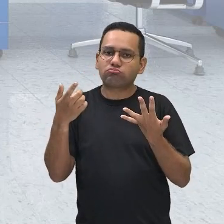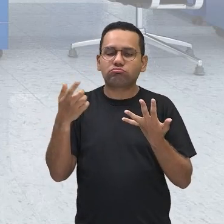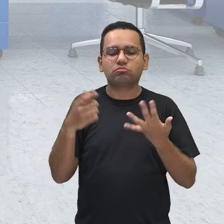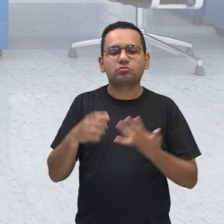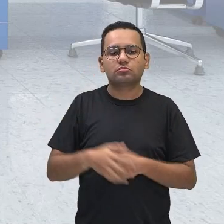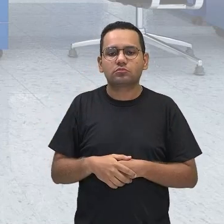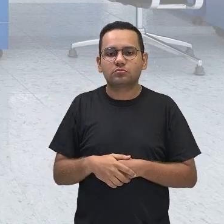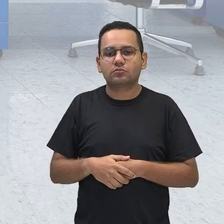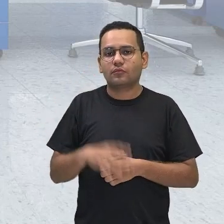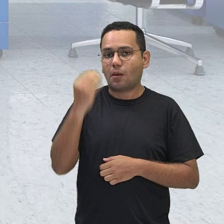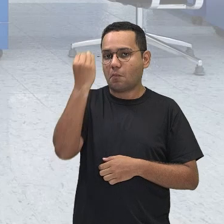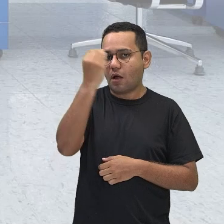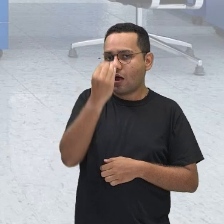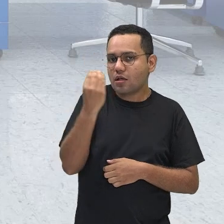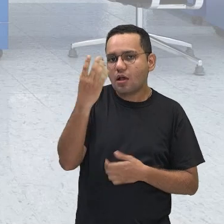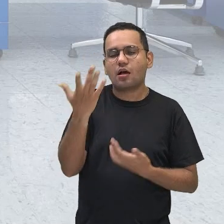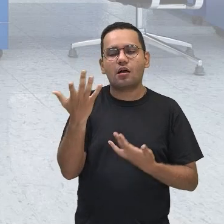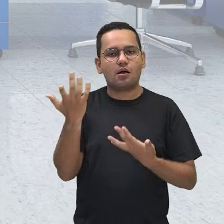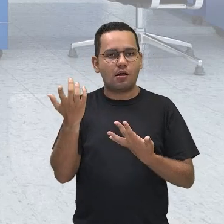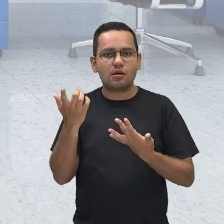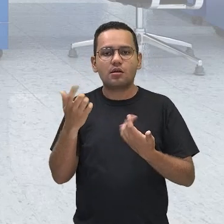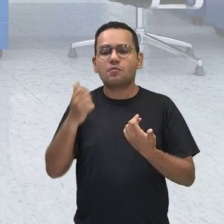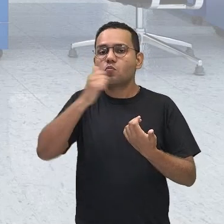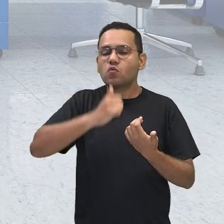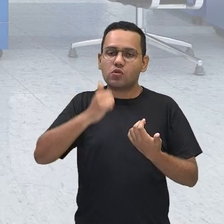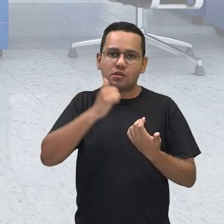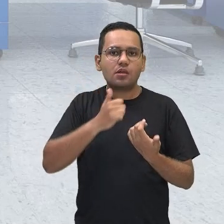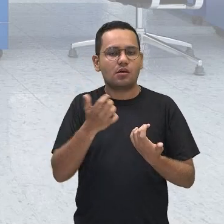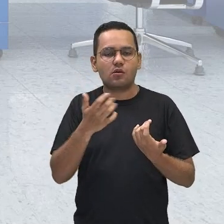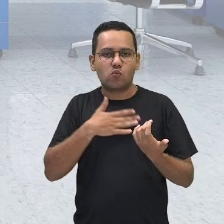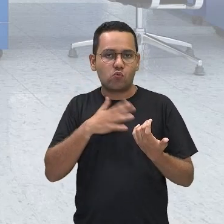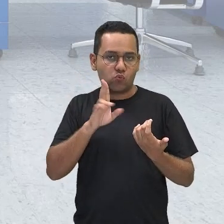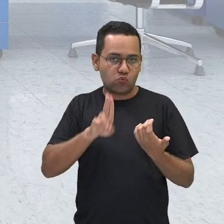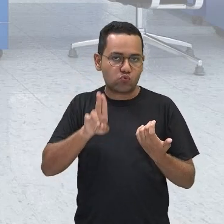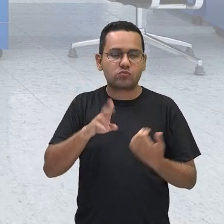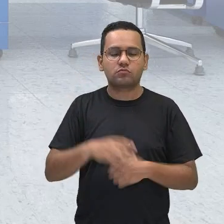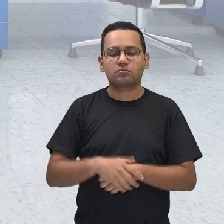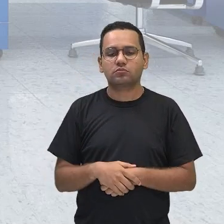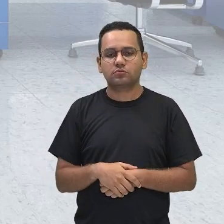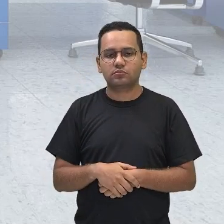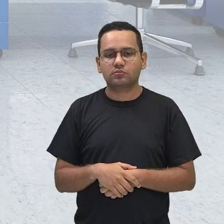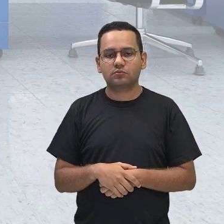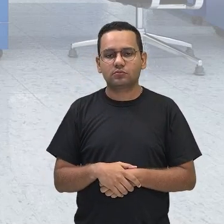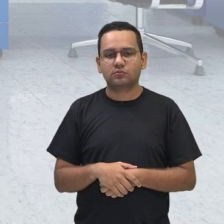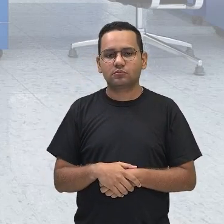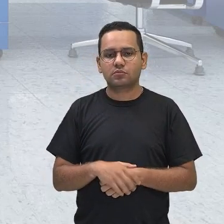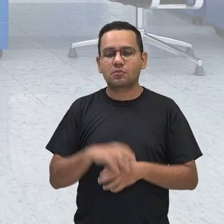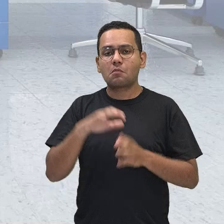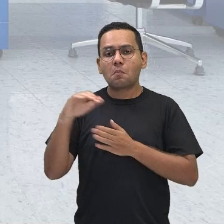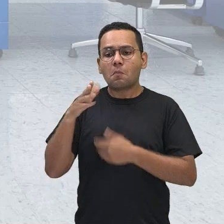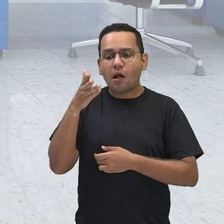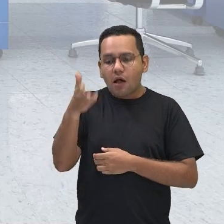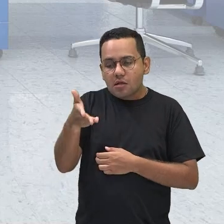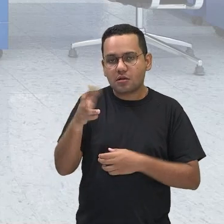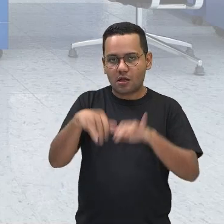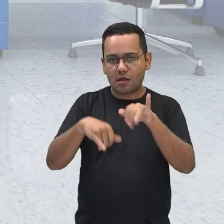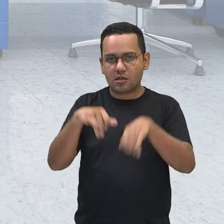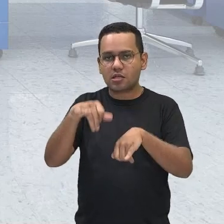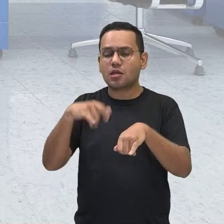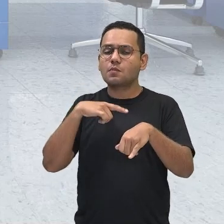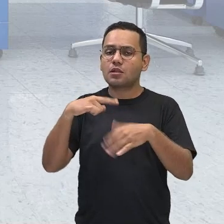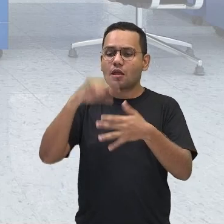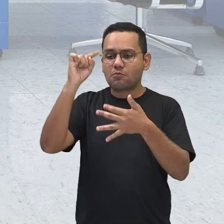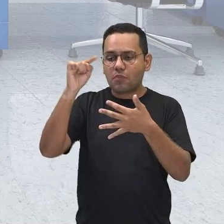da maquiagem, né, que as mulheres gostam de usar. Então, a química faz parte de